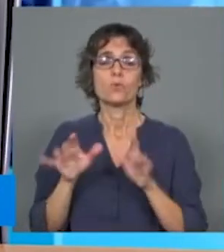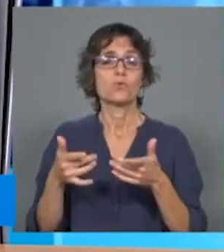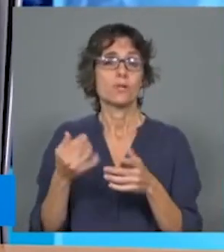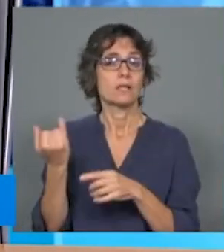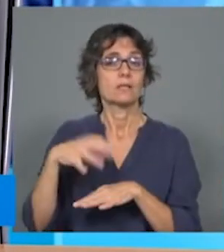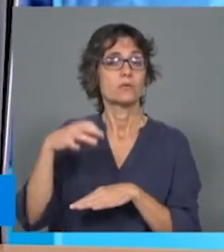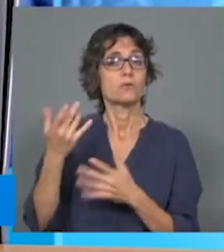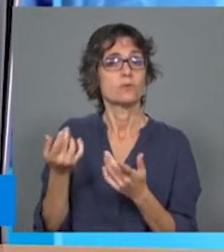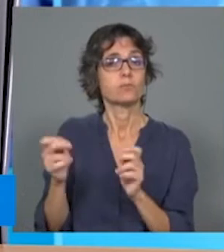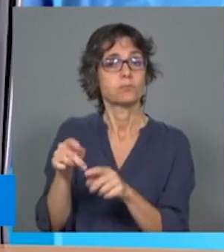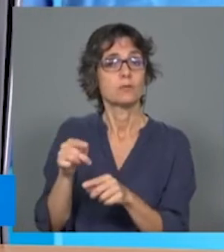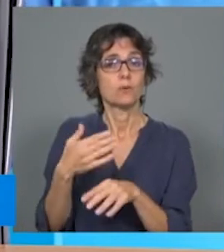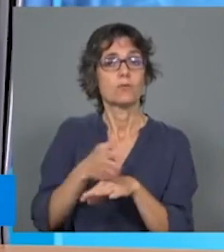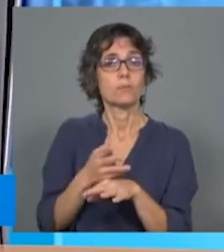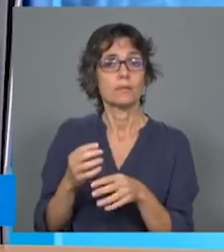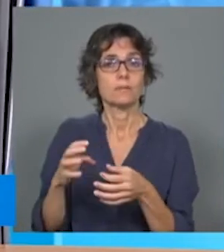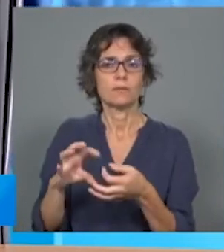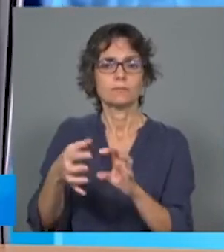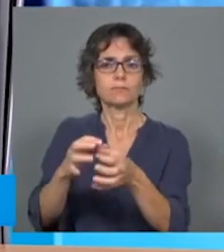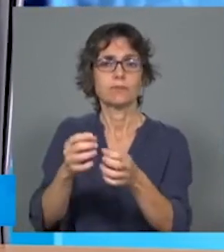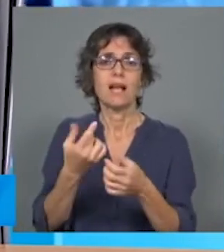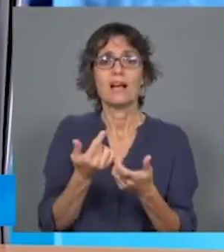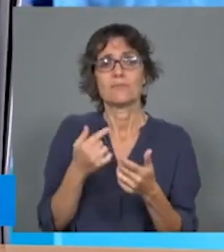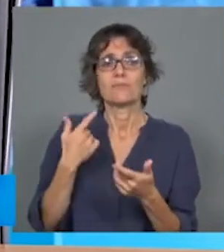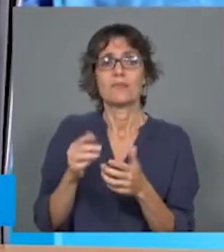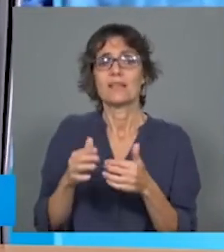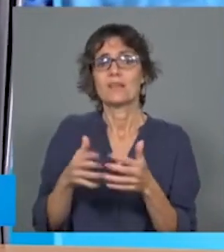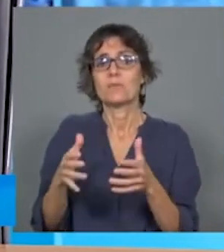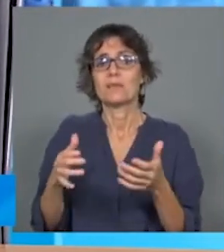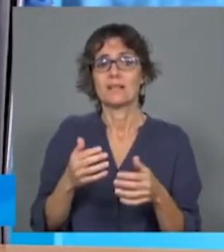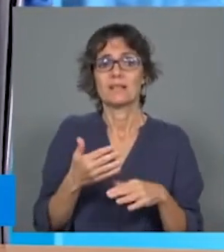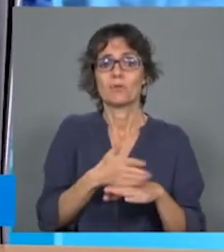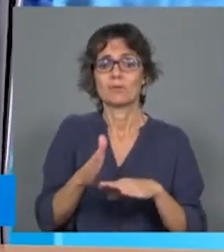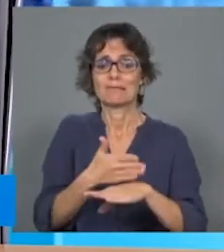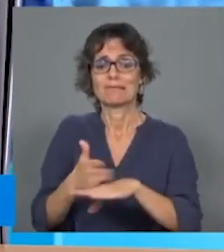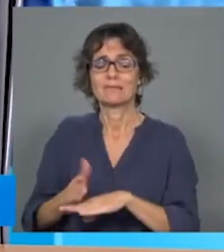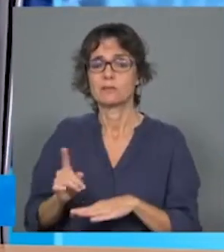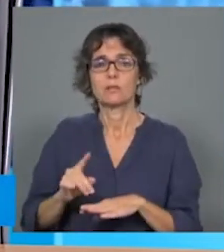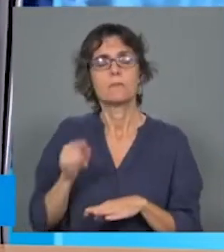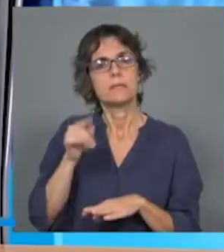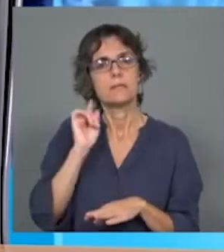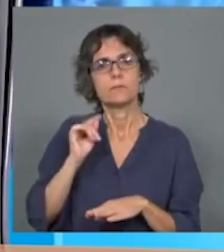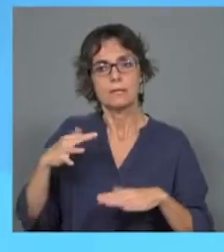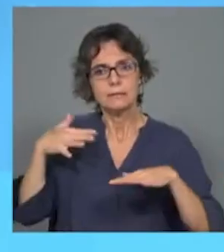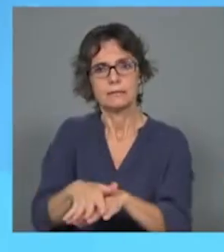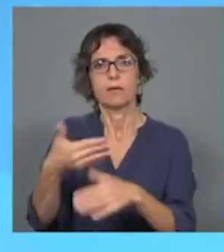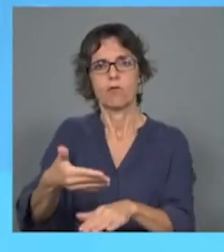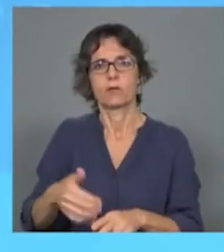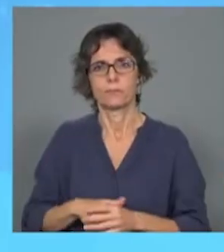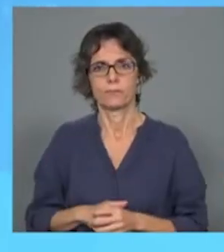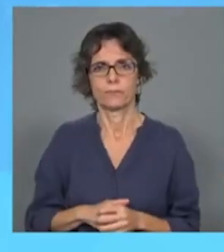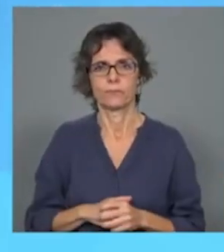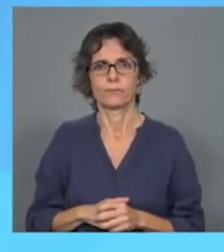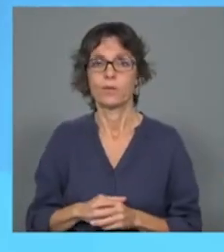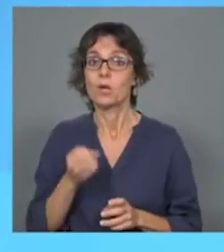geral, portanto, os departamentos serem relativamente isolados ou relativamente segmentados, com pouca interação entre si. Muito bem, muito obrigado, Nuno Estevão,